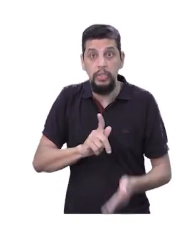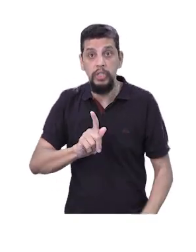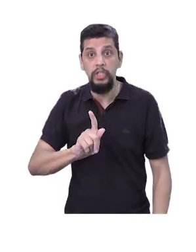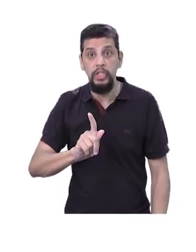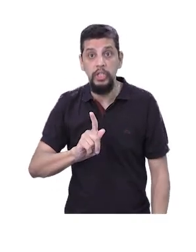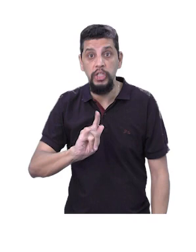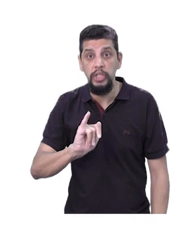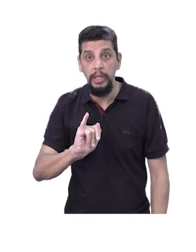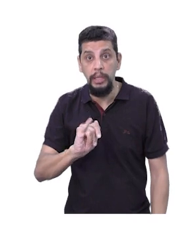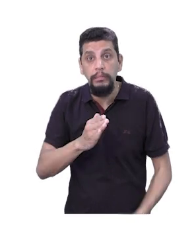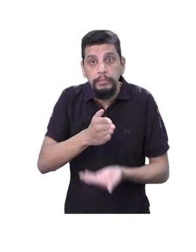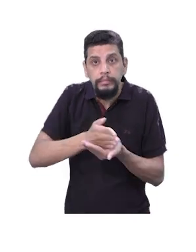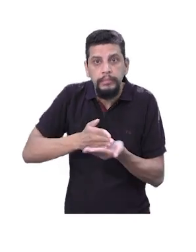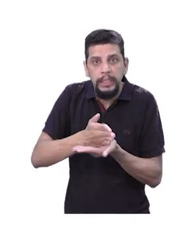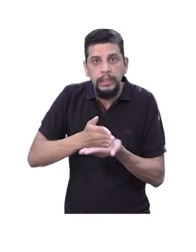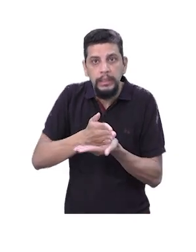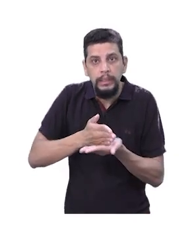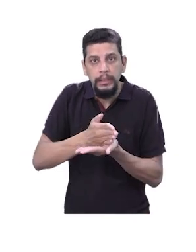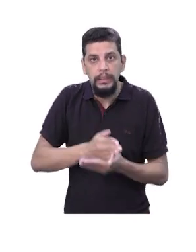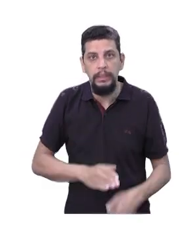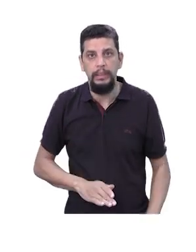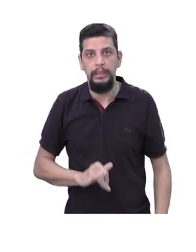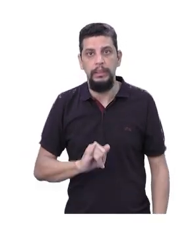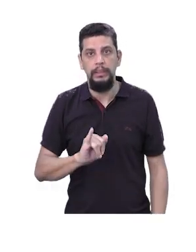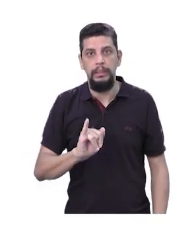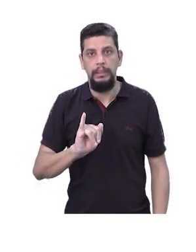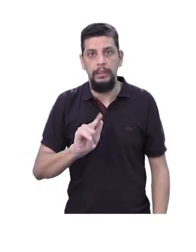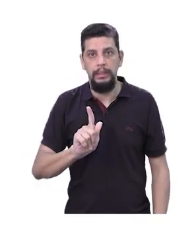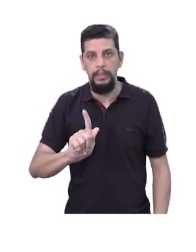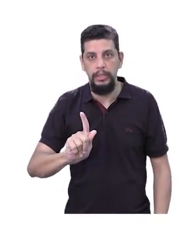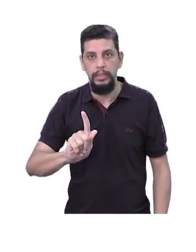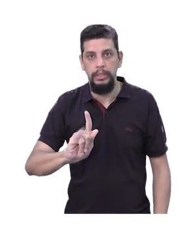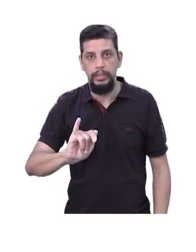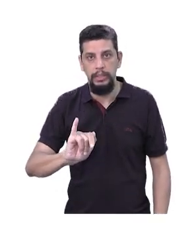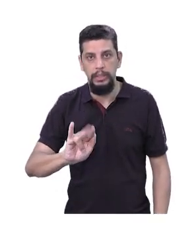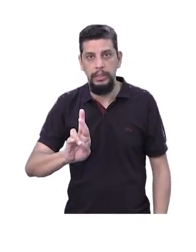no meio. Vamos ver de novo.